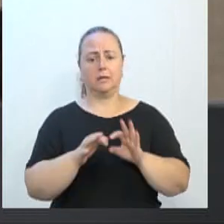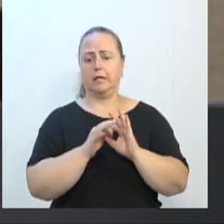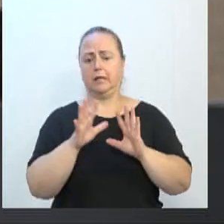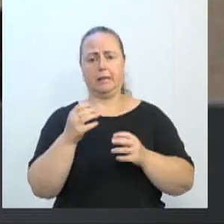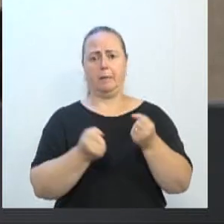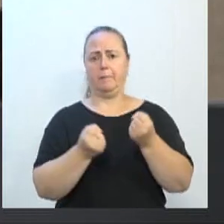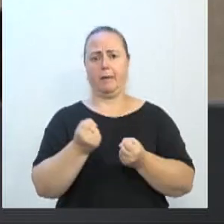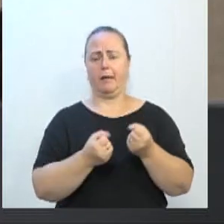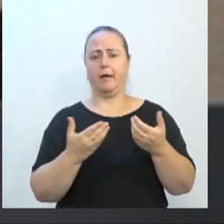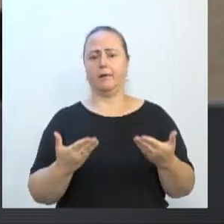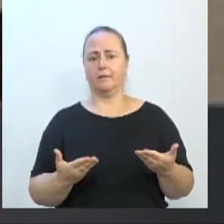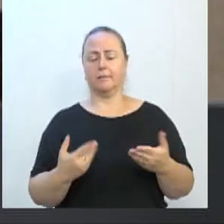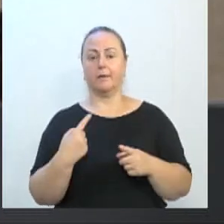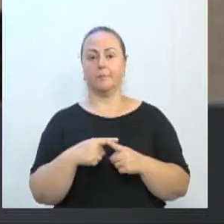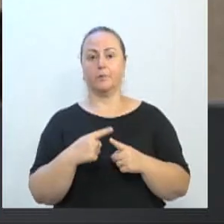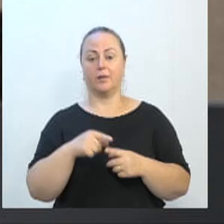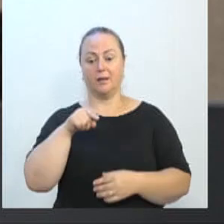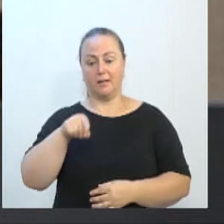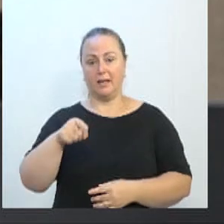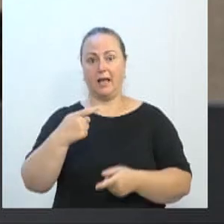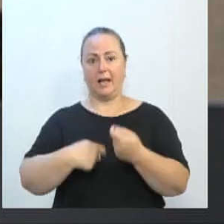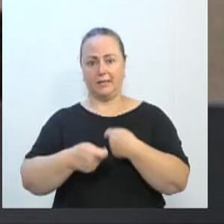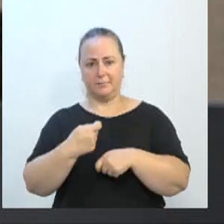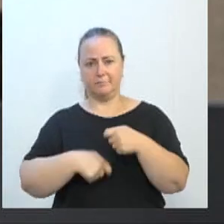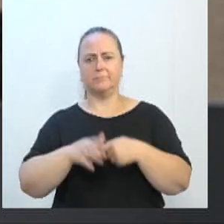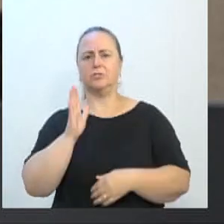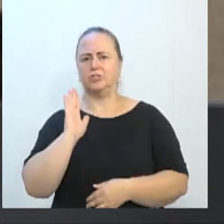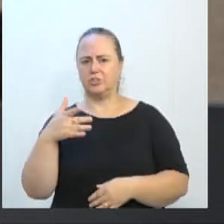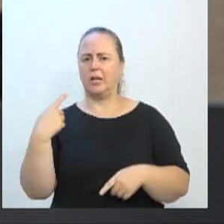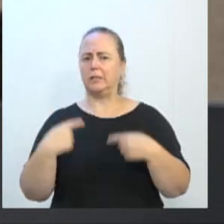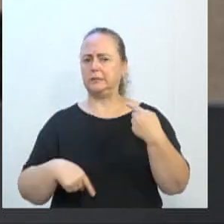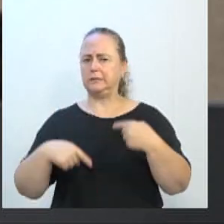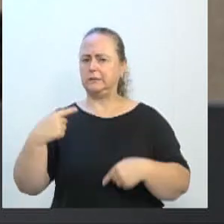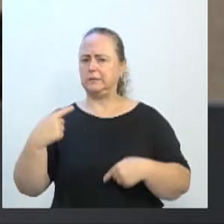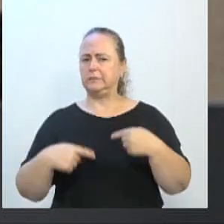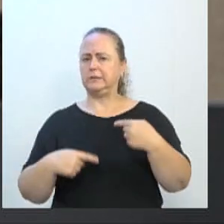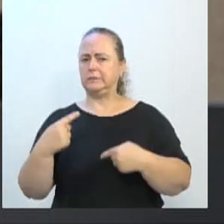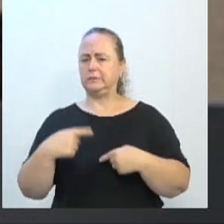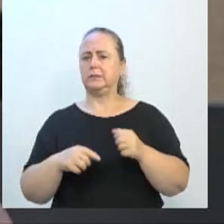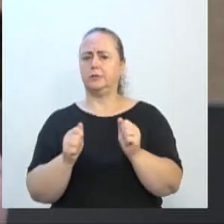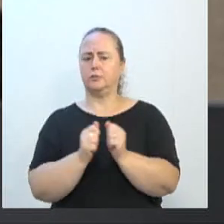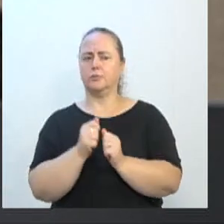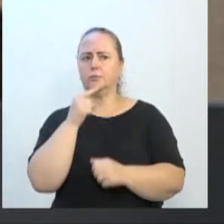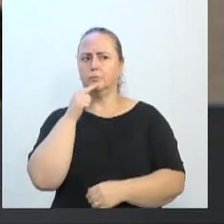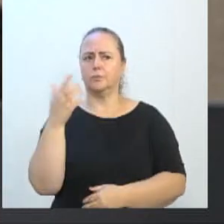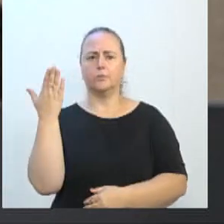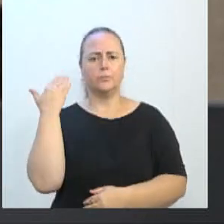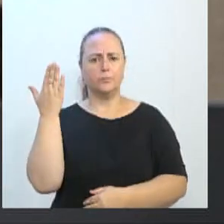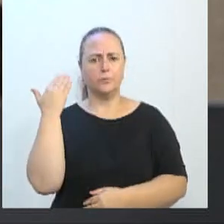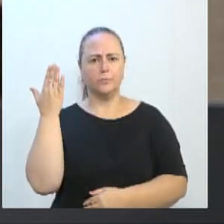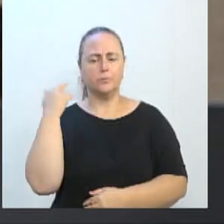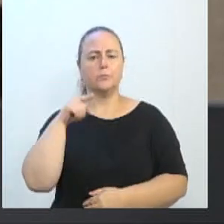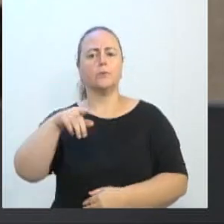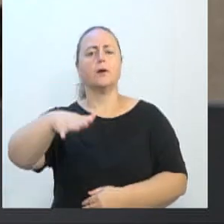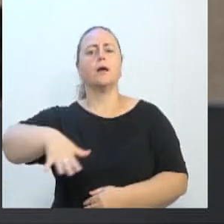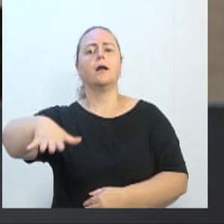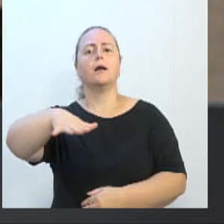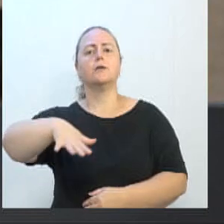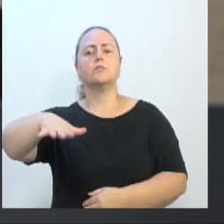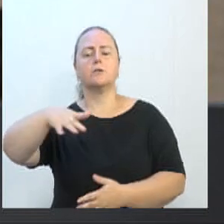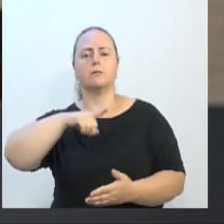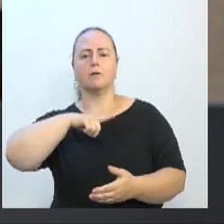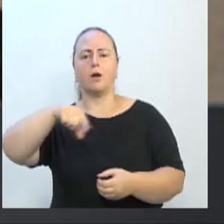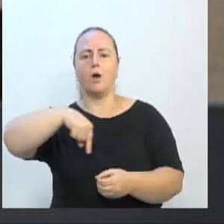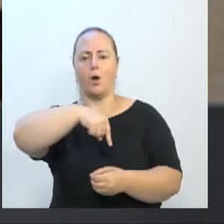que essa administração faz, e uma discussão que eu tive, inclusive, com um dos responsáveis, foi na semana passada, inclusive, na sua região, uma rota que o